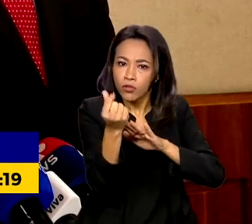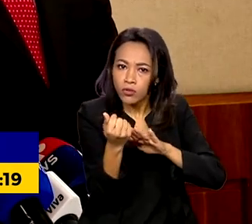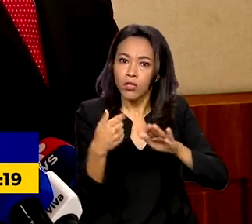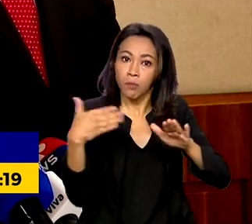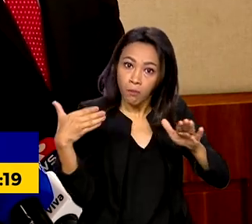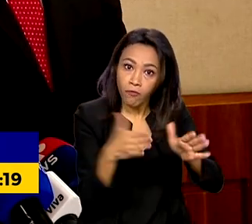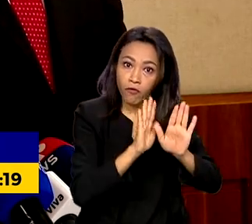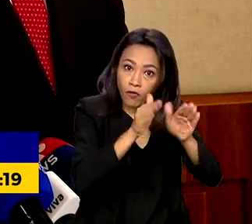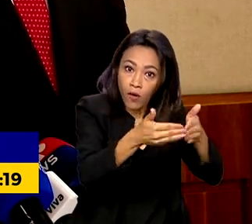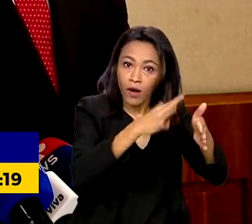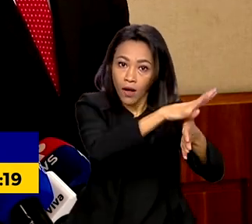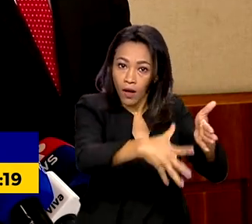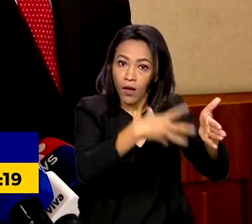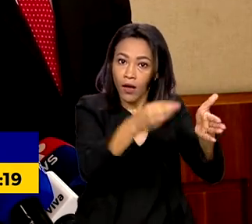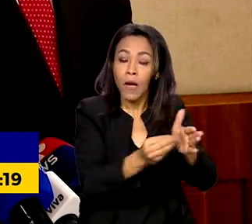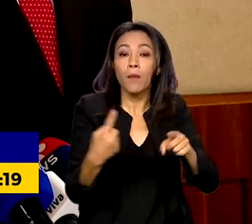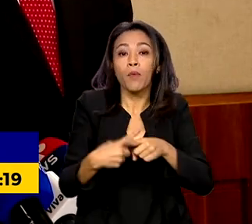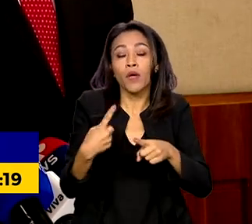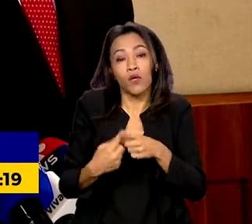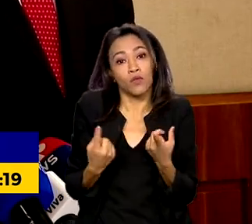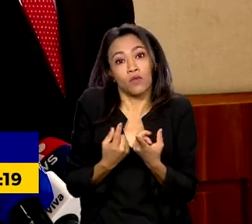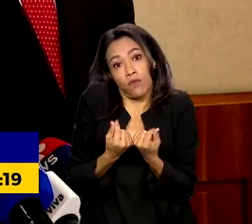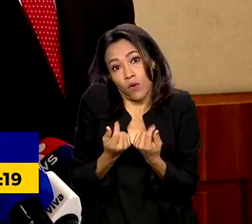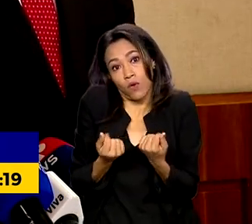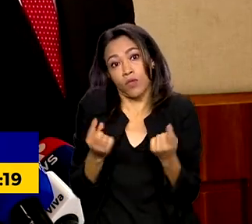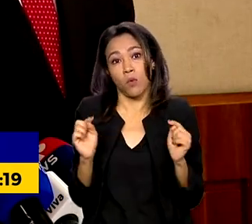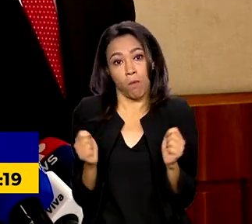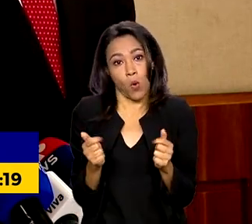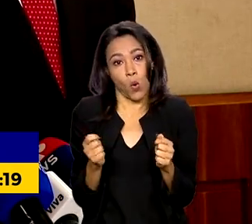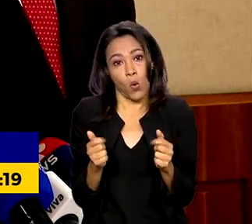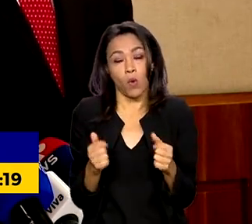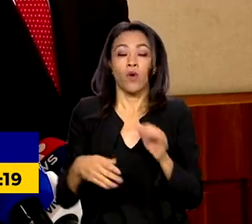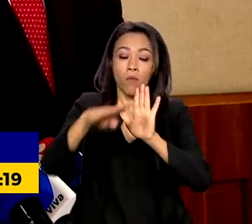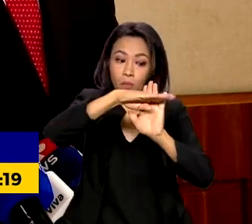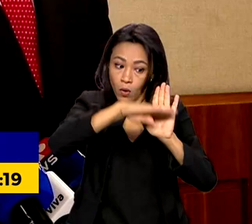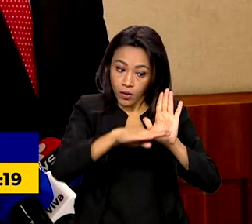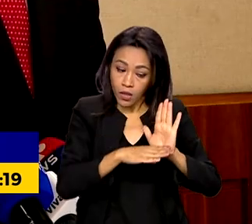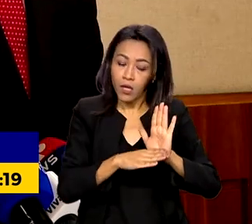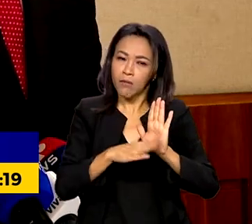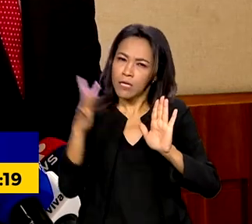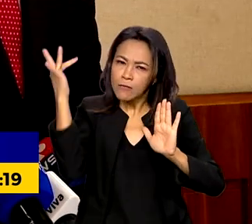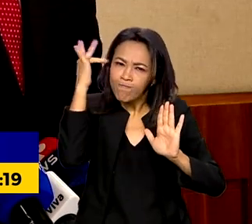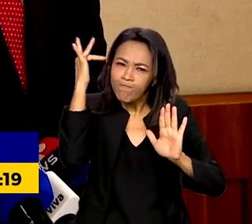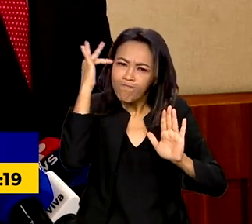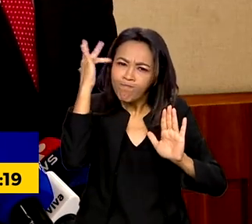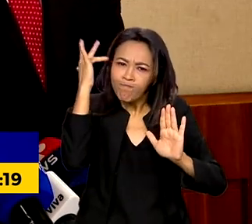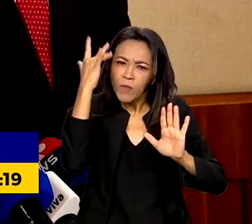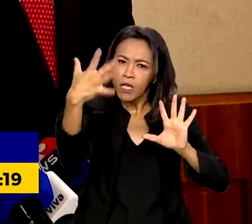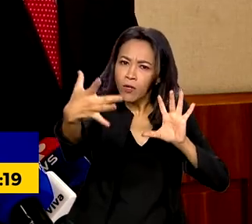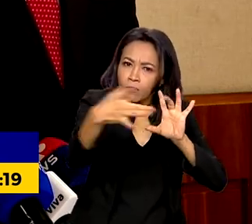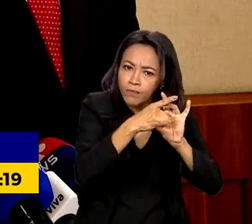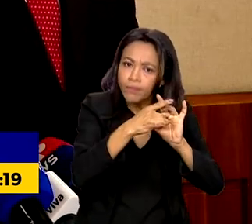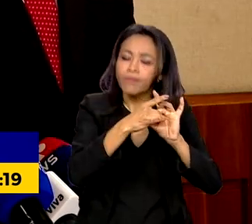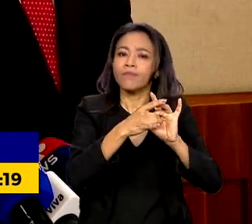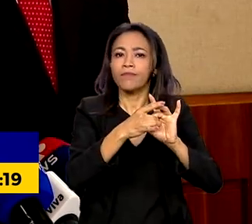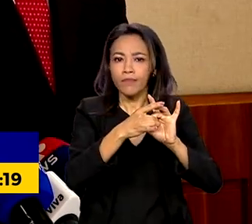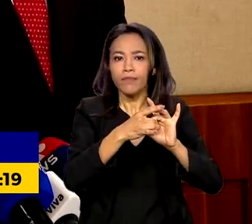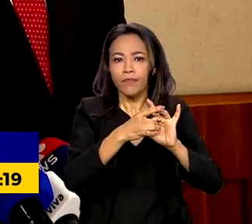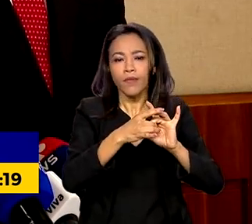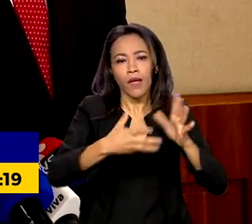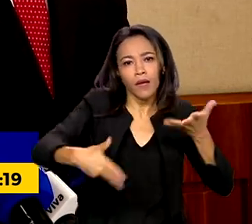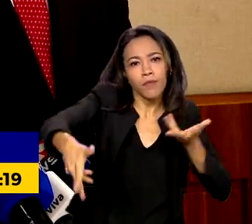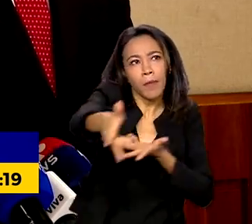integrada, já que os recursos são poucos, que sejam programas eficientes e que interliguem a região. Então entra na questão da